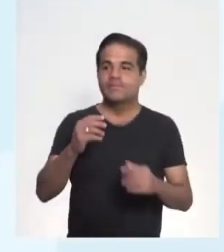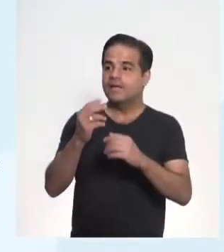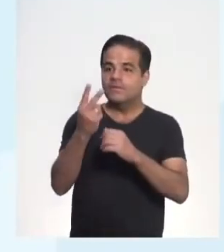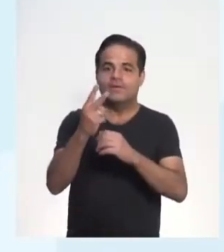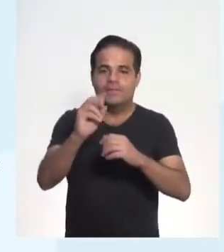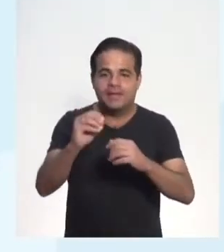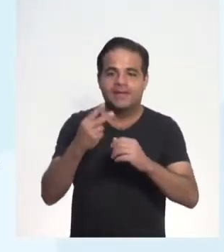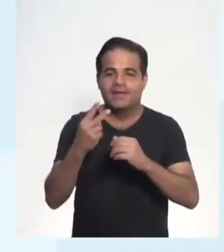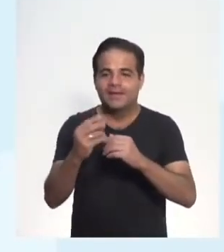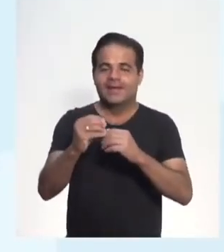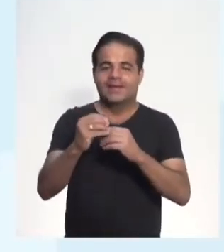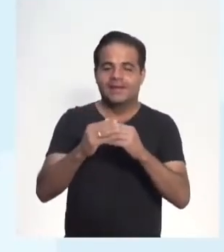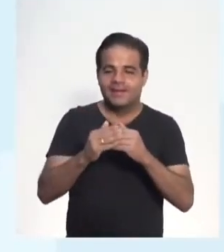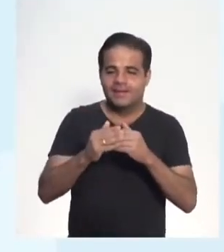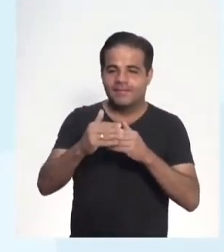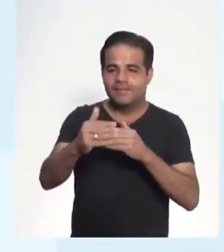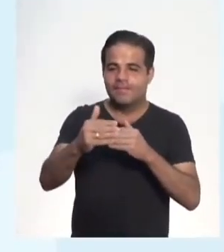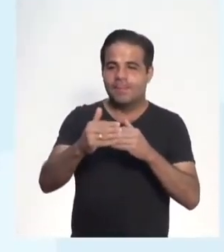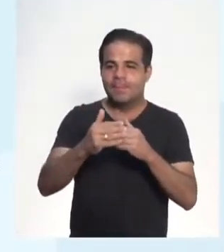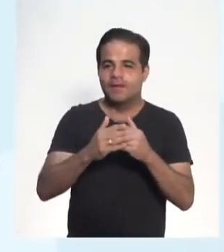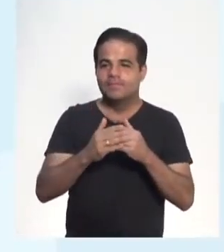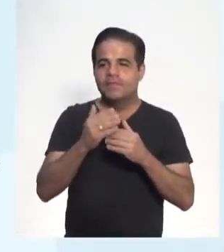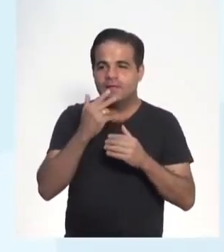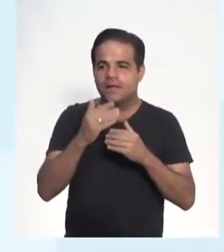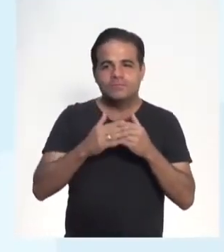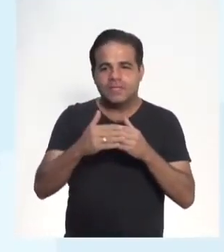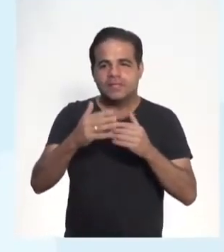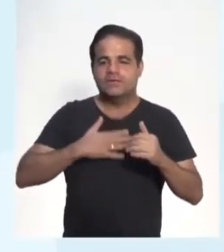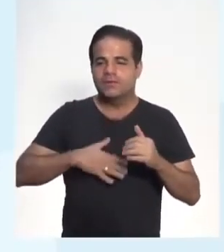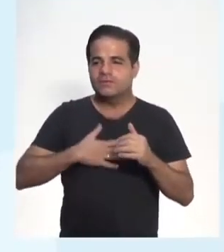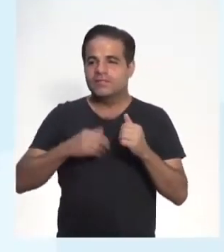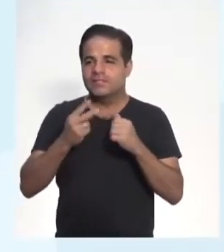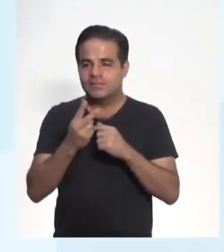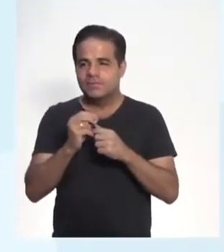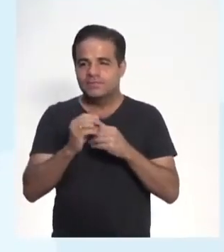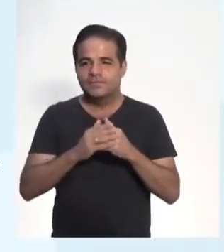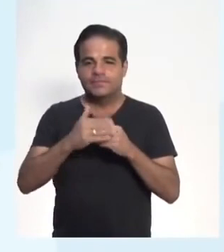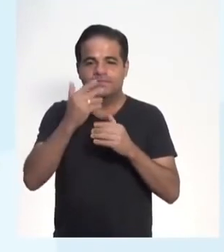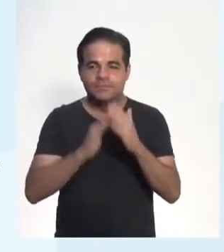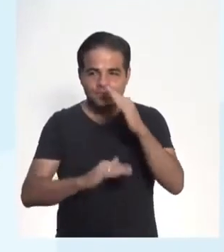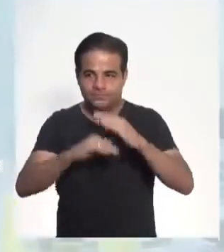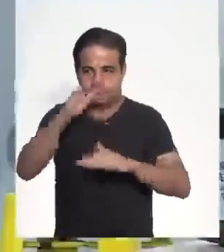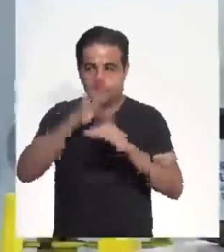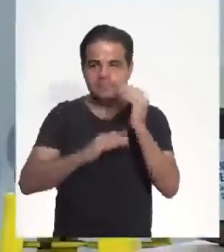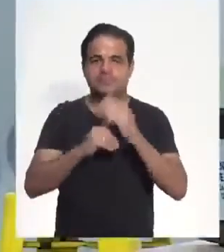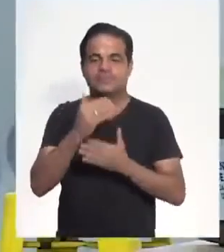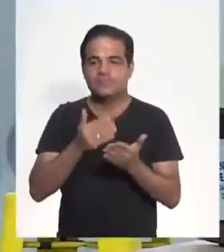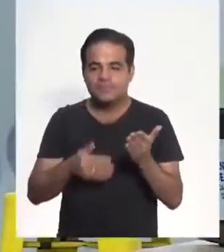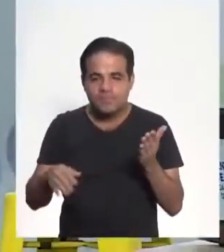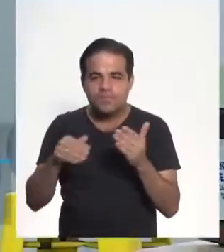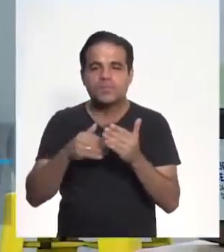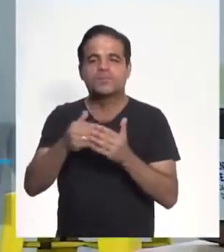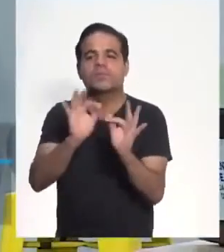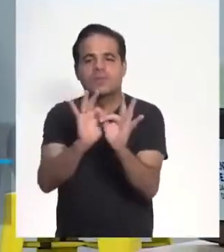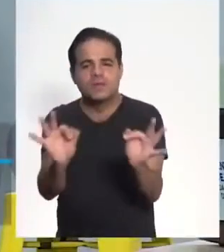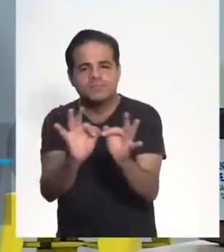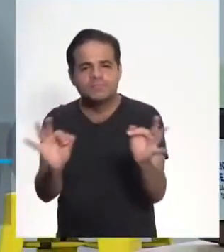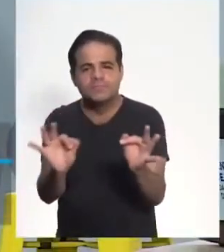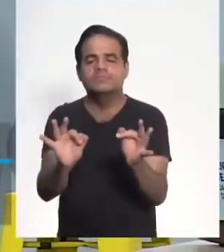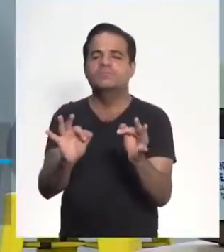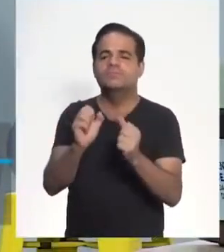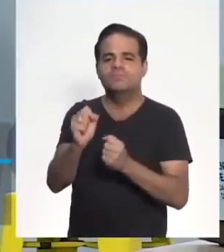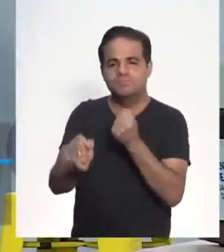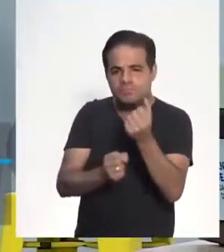tomar muito cuidado com essas representações aí, tá? Que na prática elas são bastante simples. É só